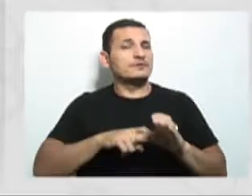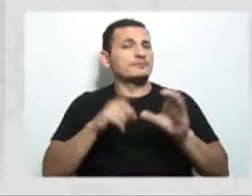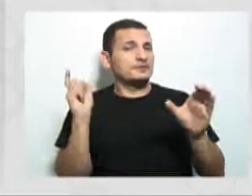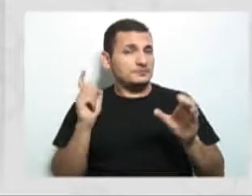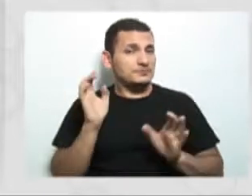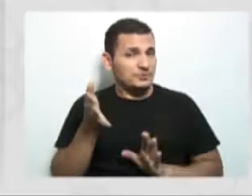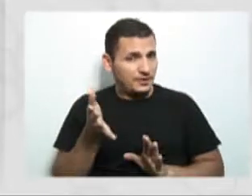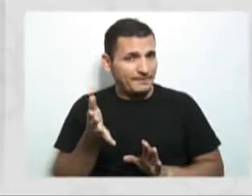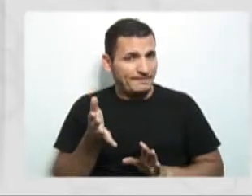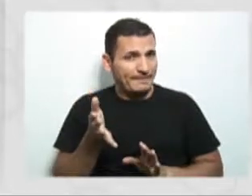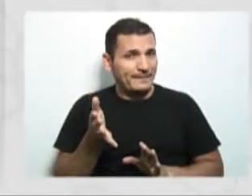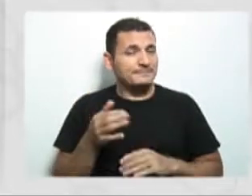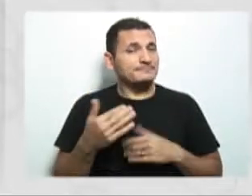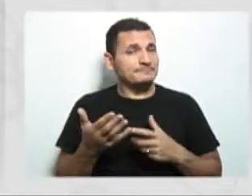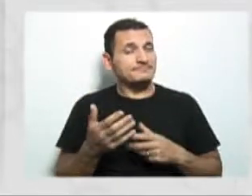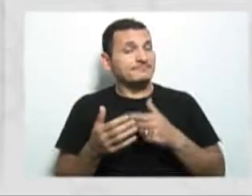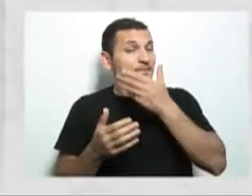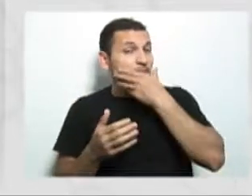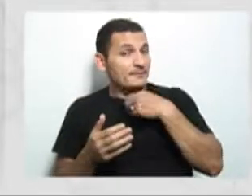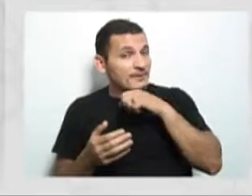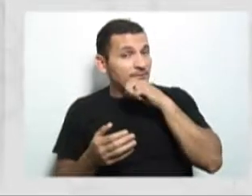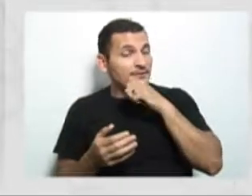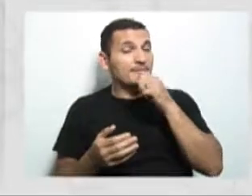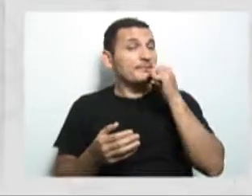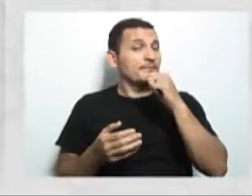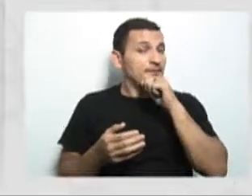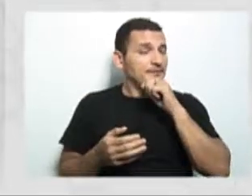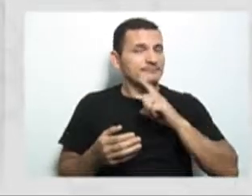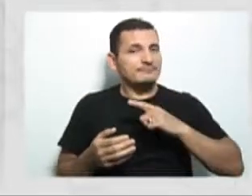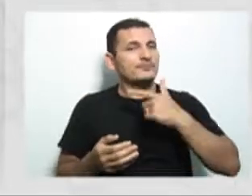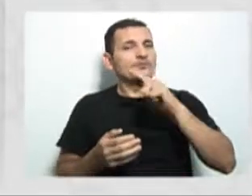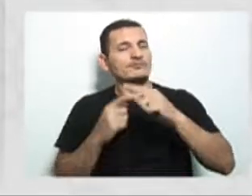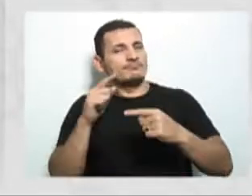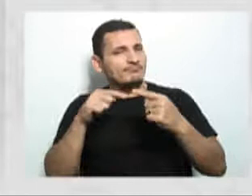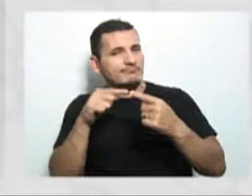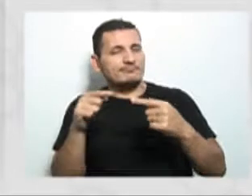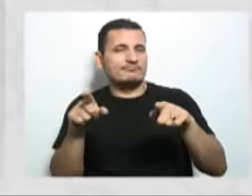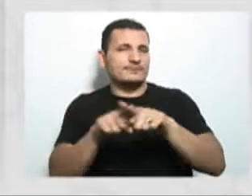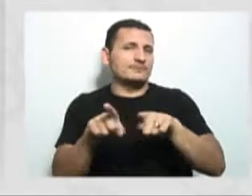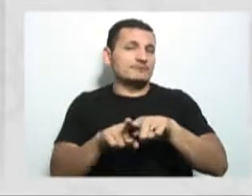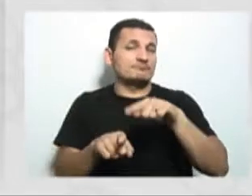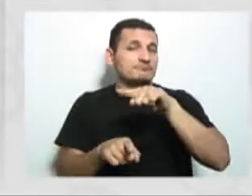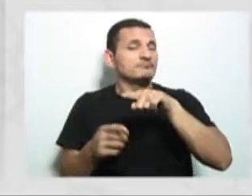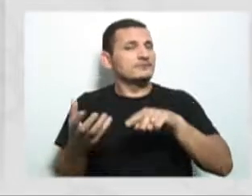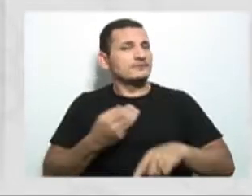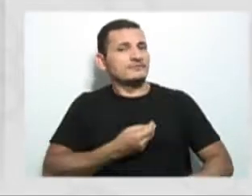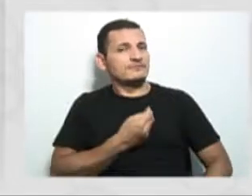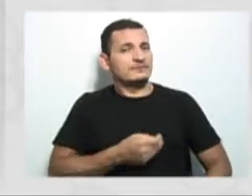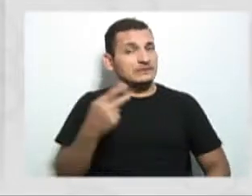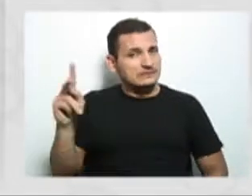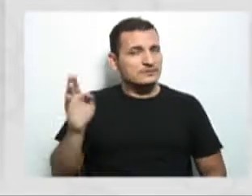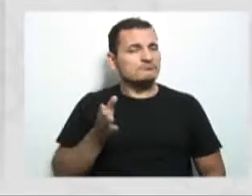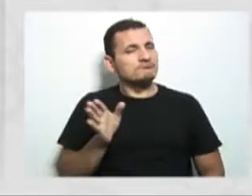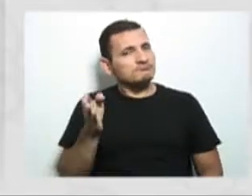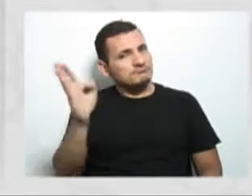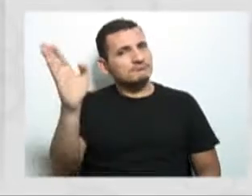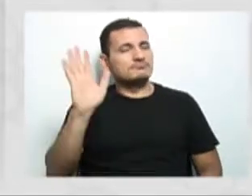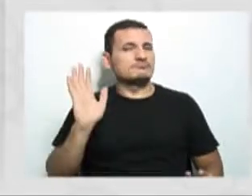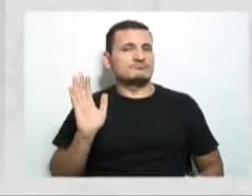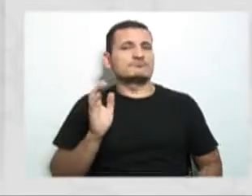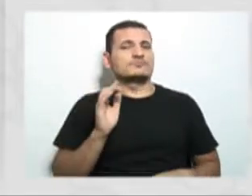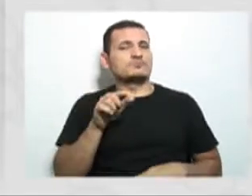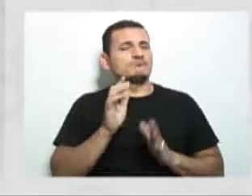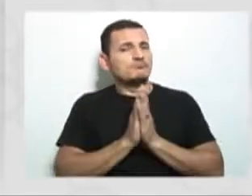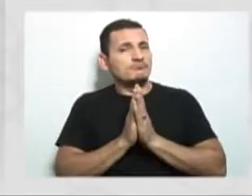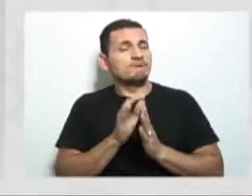Pois é, olha aí, papai e mamãe têm outros objetivos também, né? Eles querem viver também a vida deles, então por favor, vamos ver se a gente